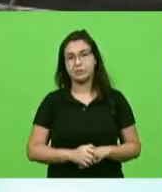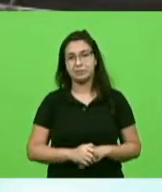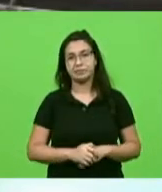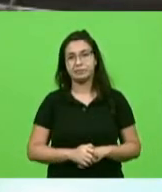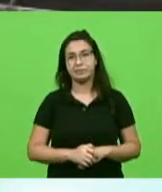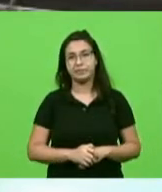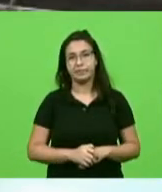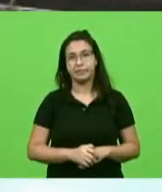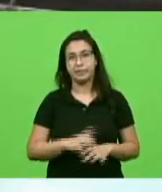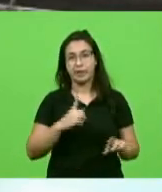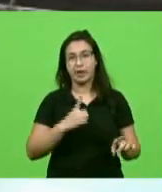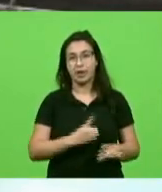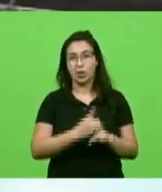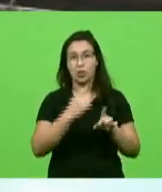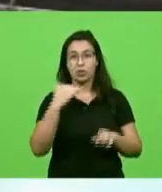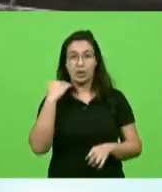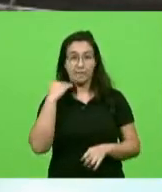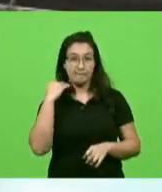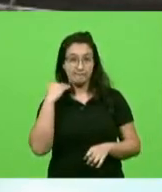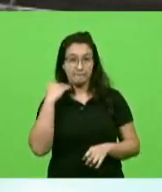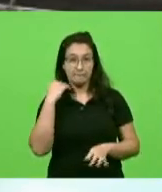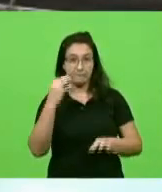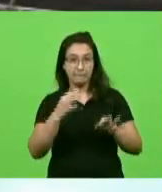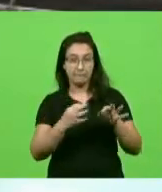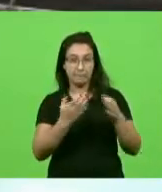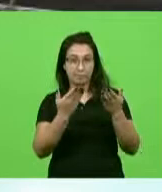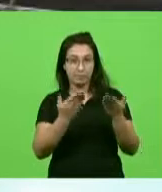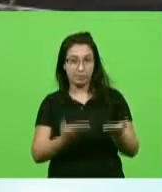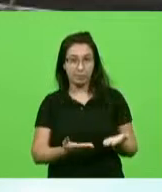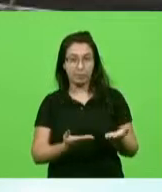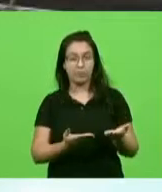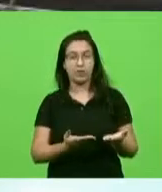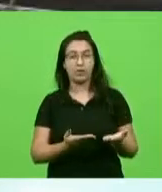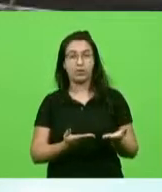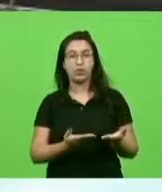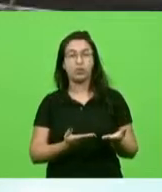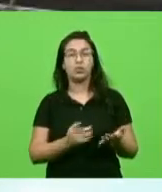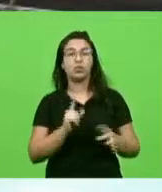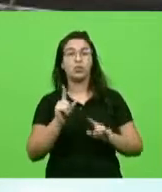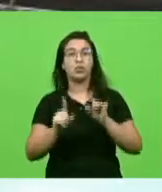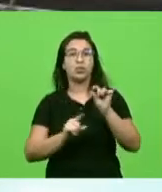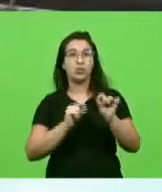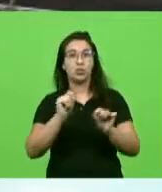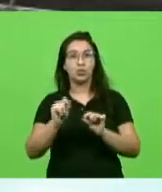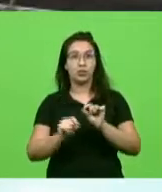sigilo de dados bancários constantes nos autos